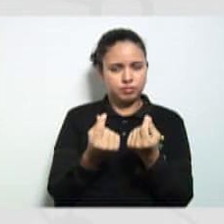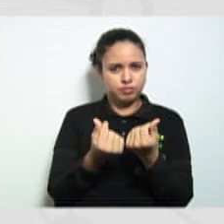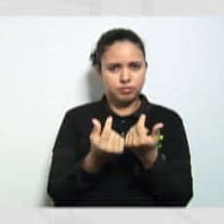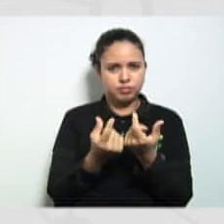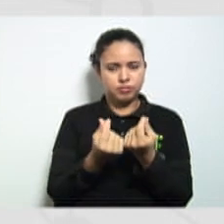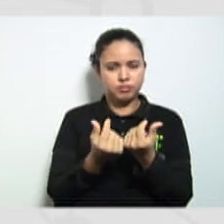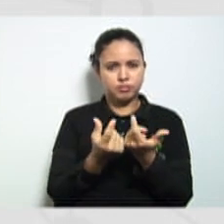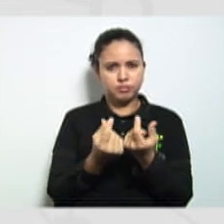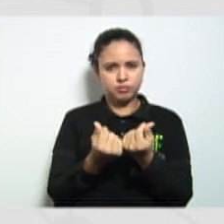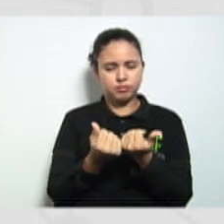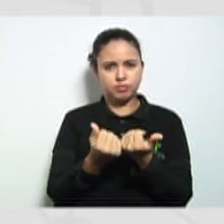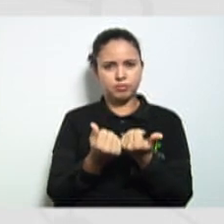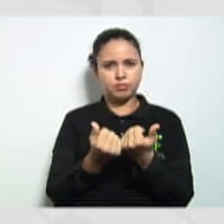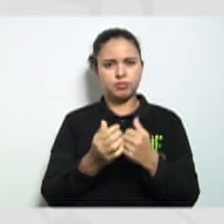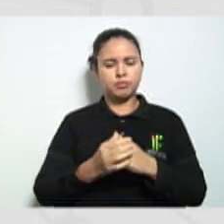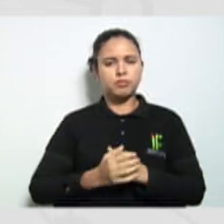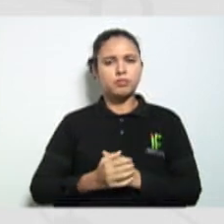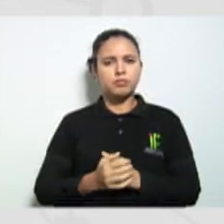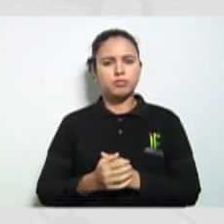ó,